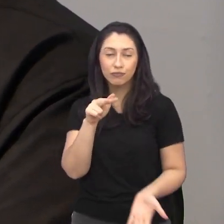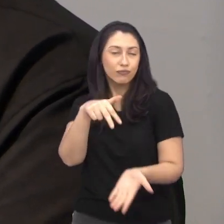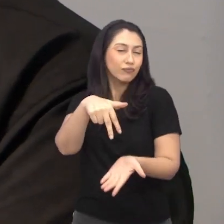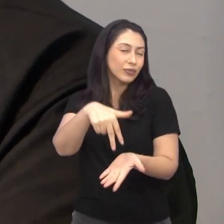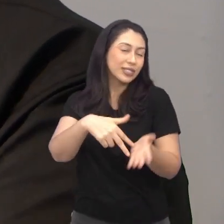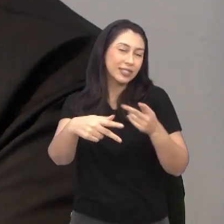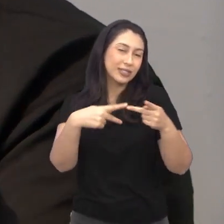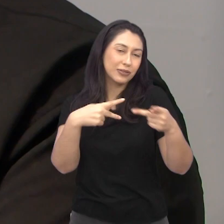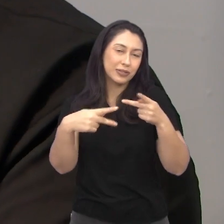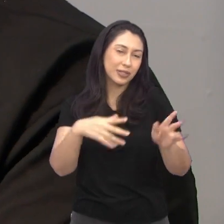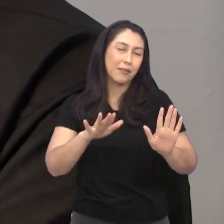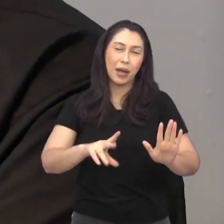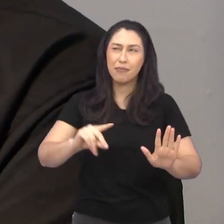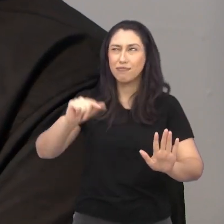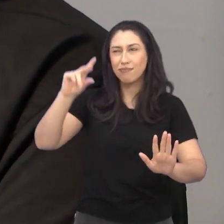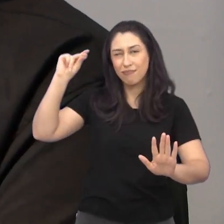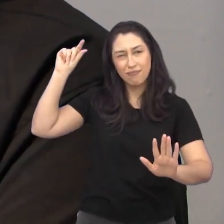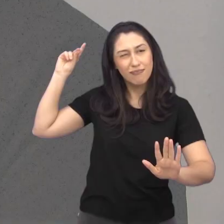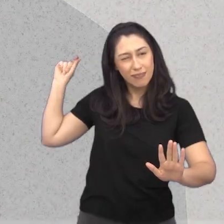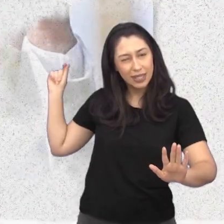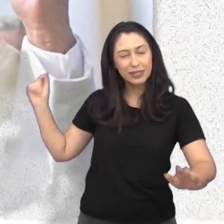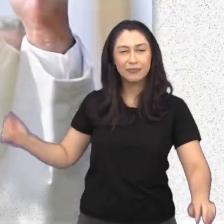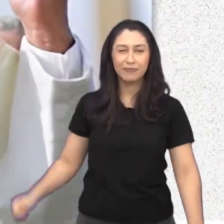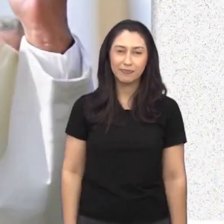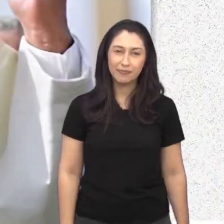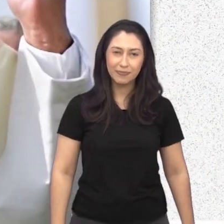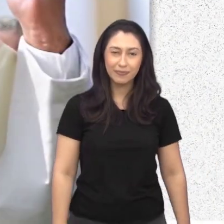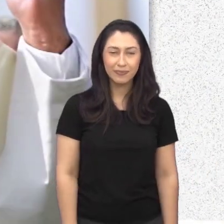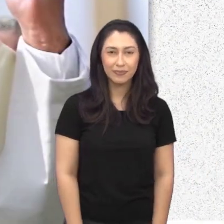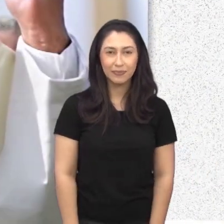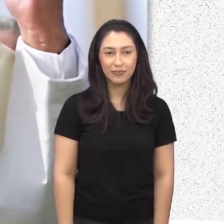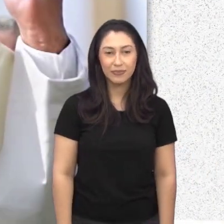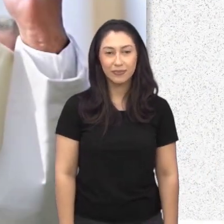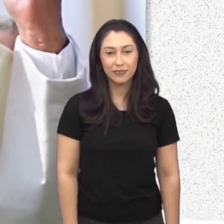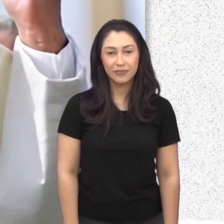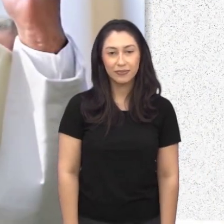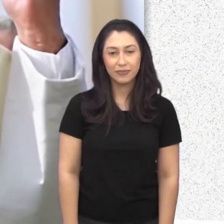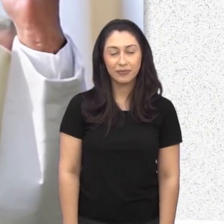dos Campos, só que há muito mais tempo atrás.